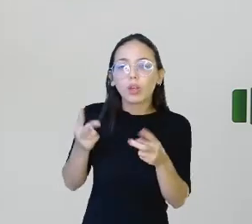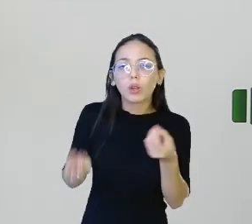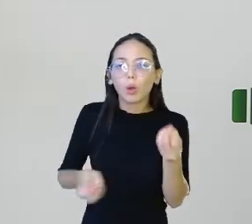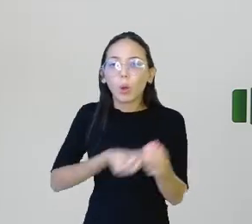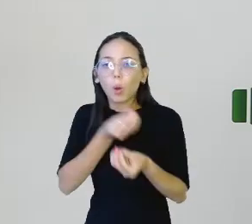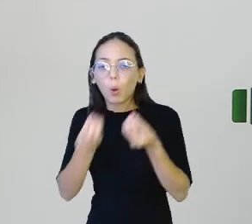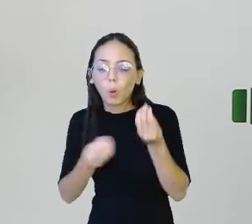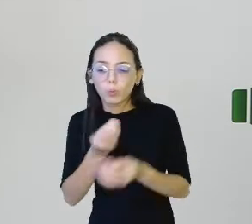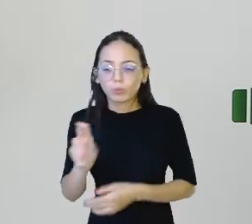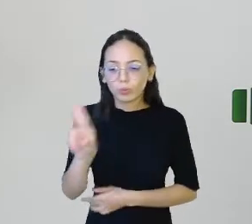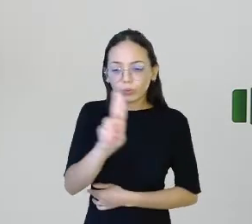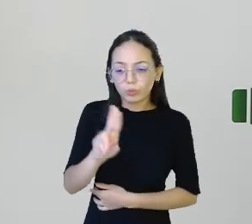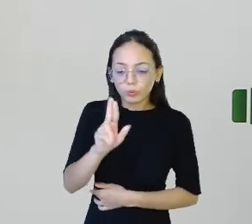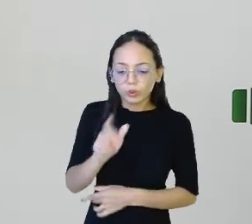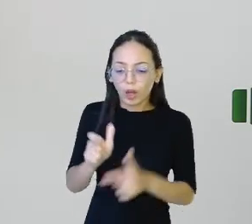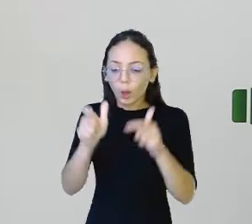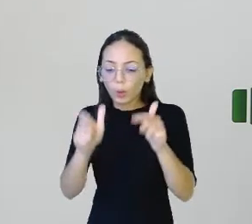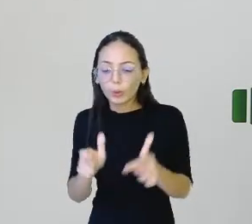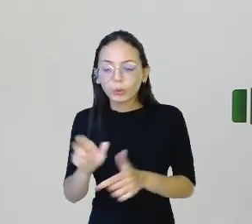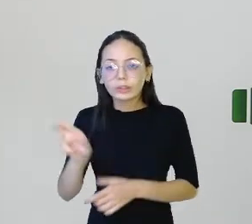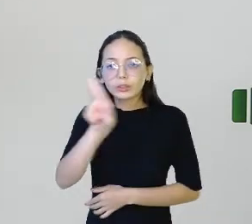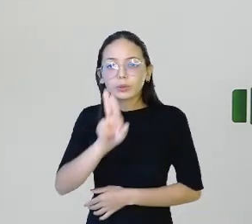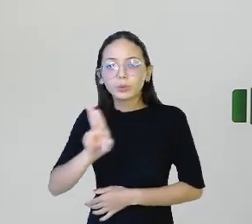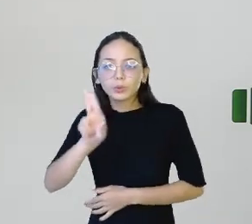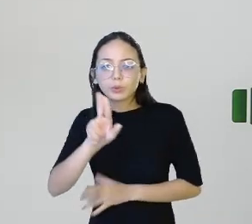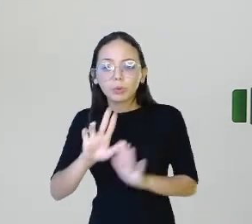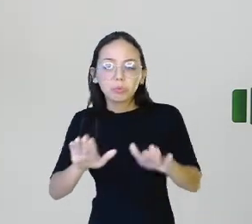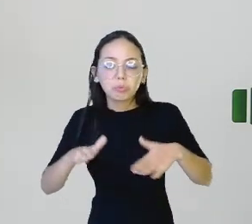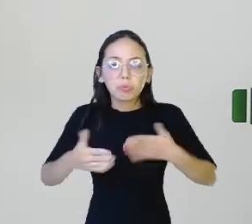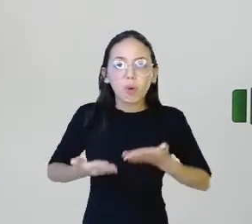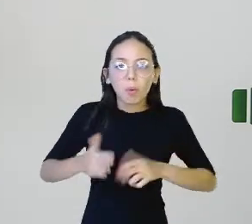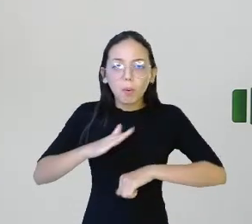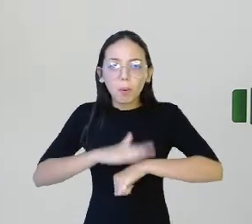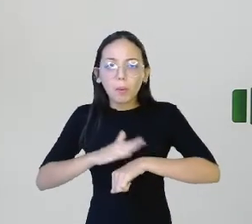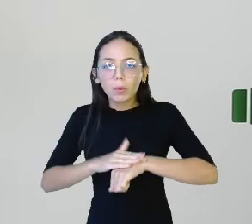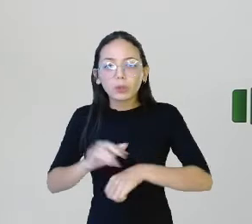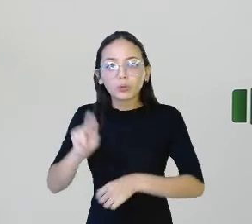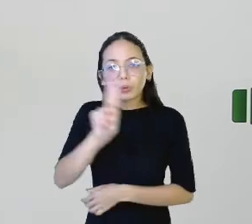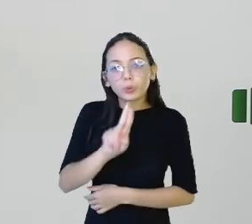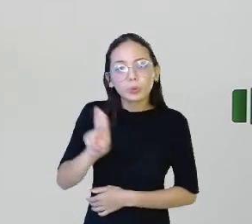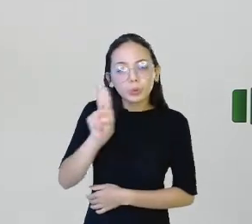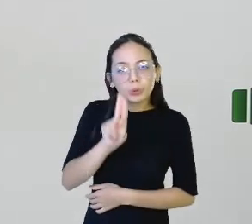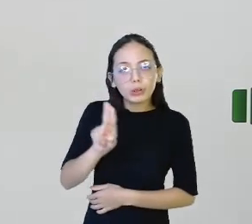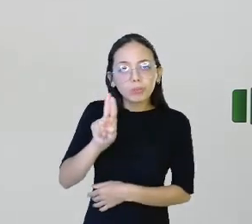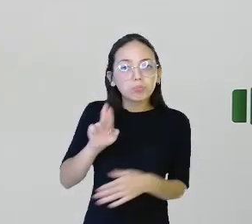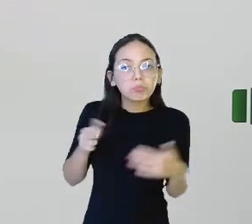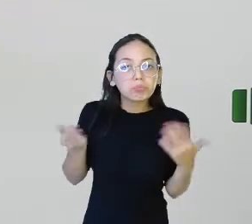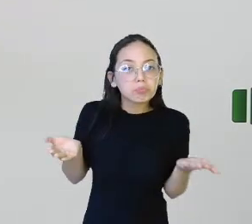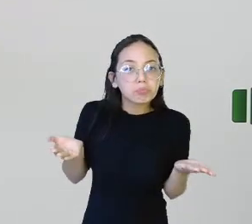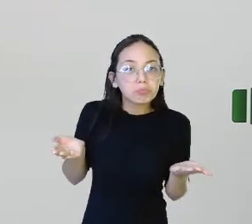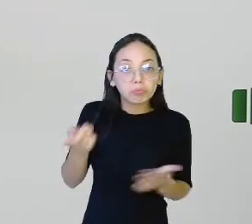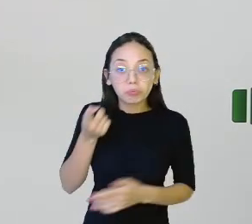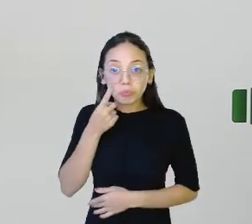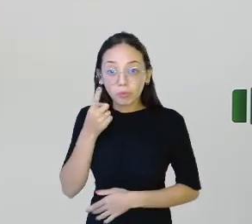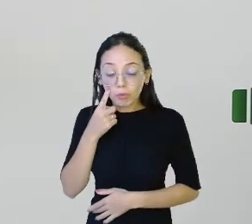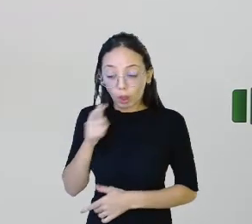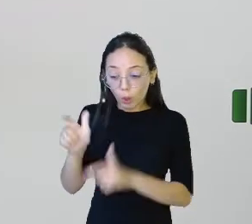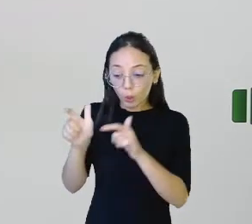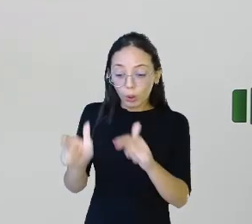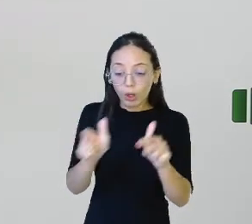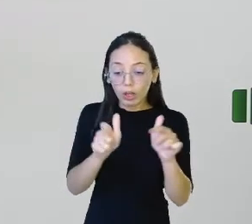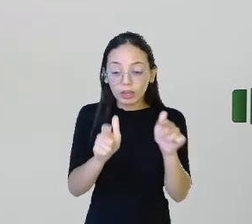números decimais, isso mesmo. Em que situações a gente utiliza os números decimais? Localizar